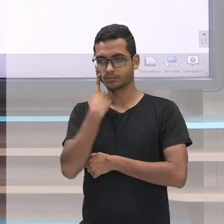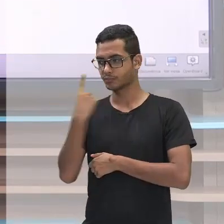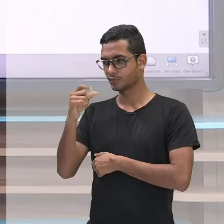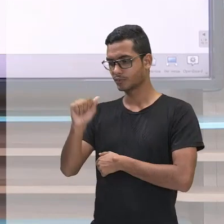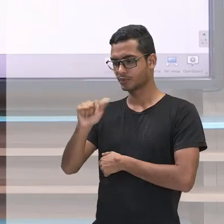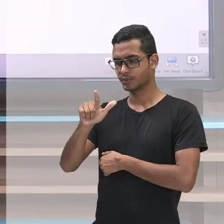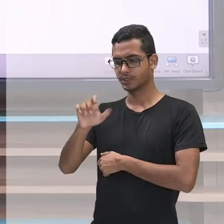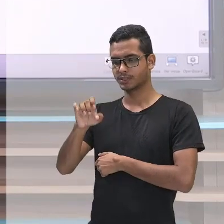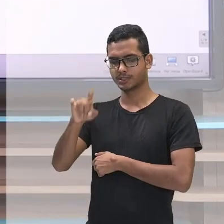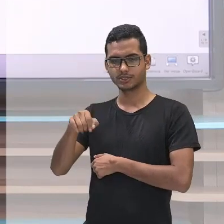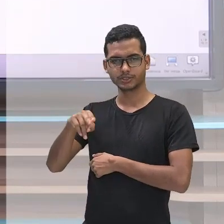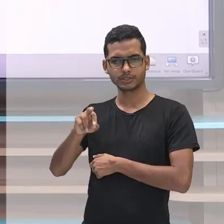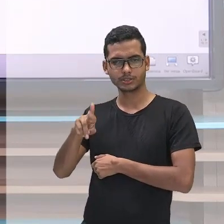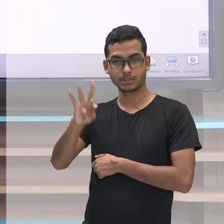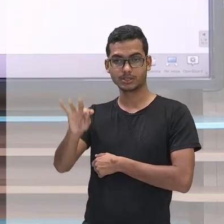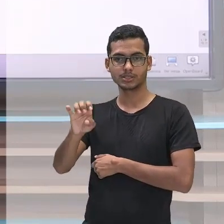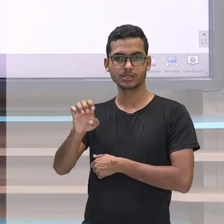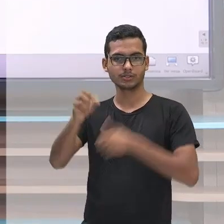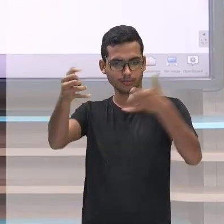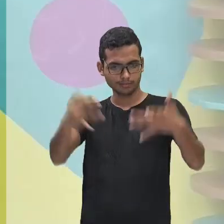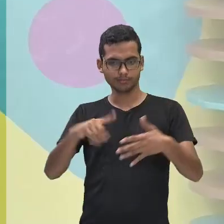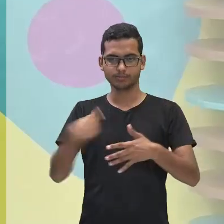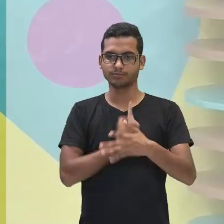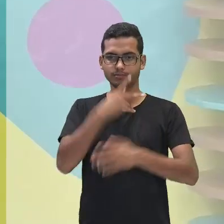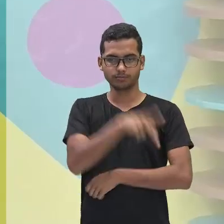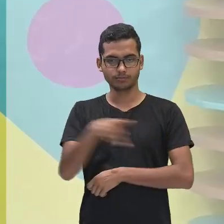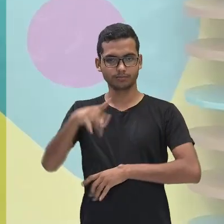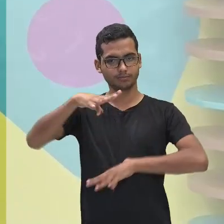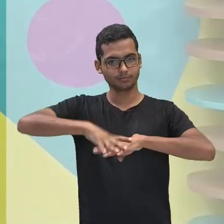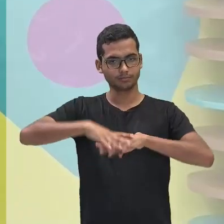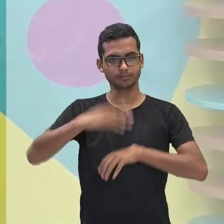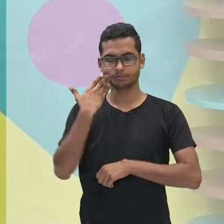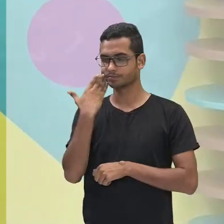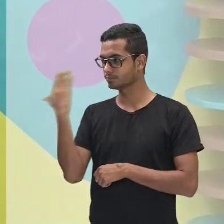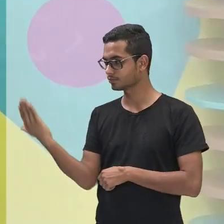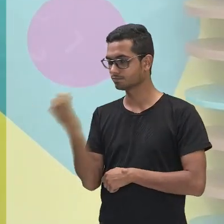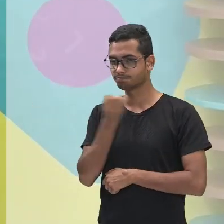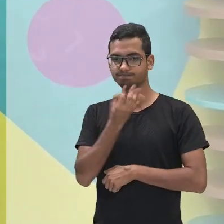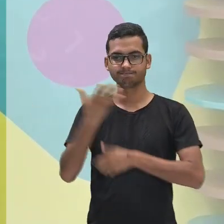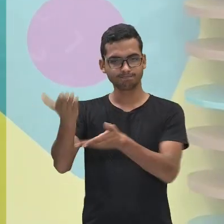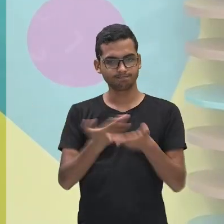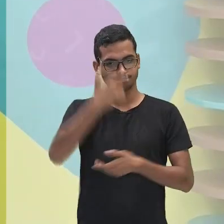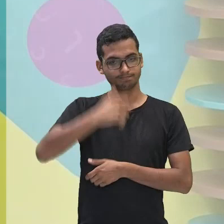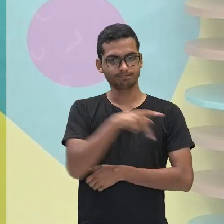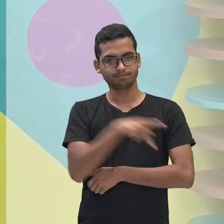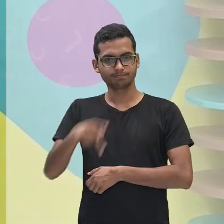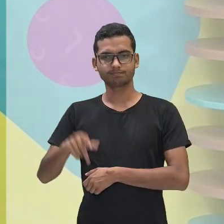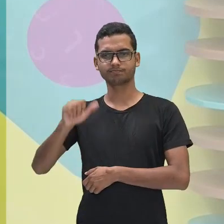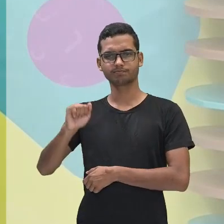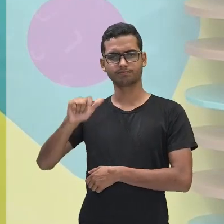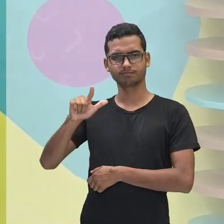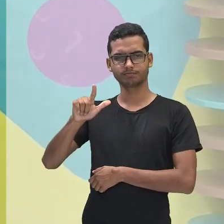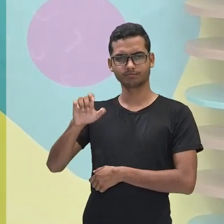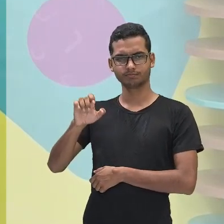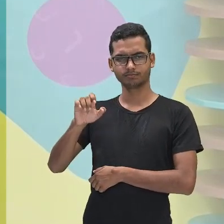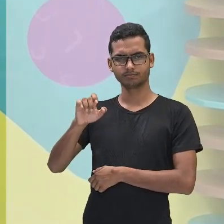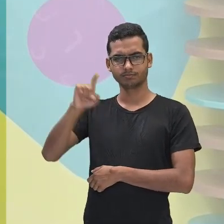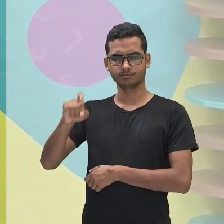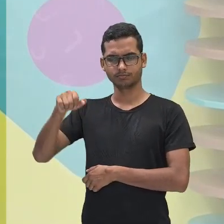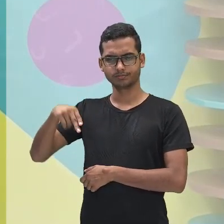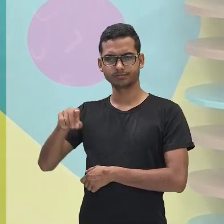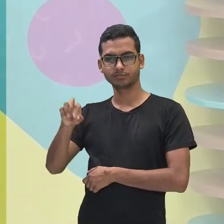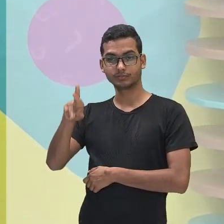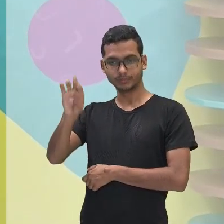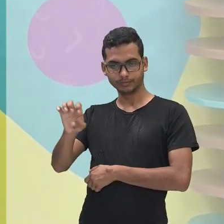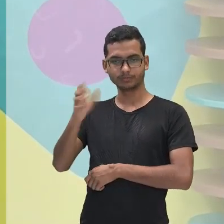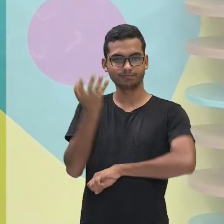professor de matemática, vai explicar aí para a gente. Olá, sejam bem-vindos. Eu sou o professor Alexandre de matemática. Estou aqui na aula